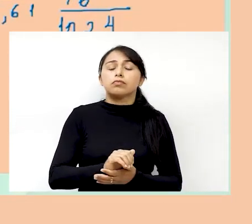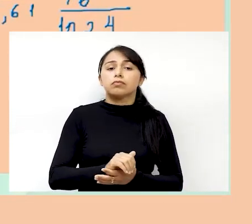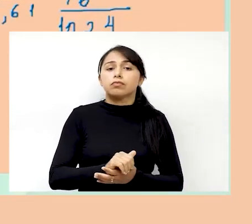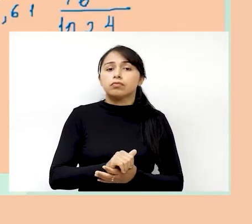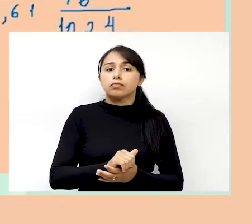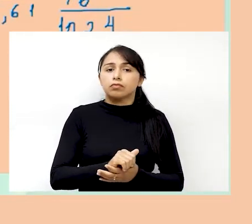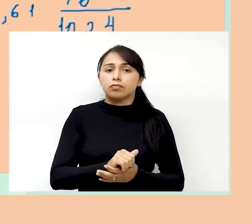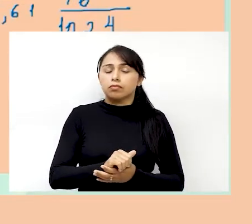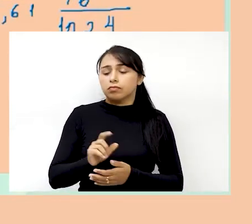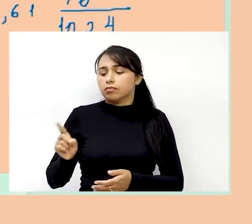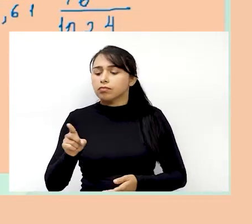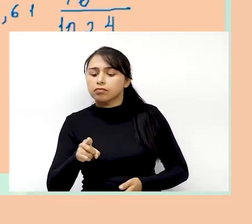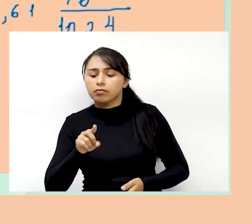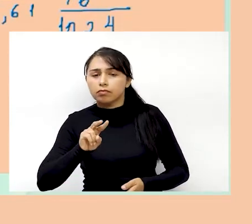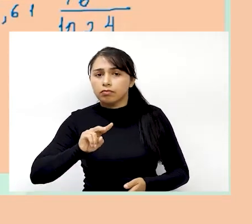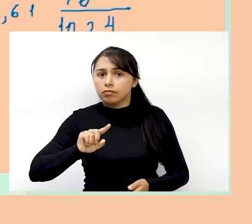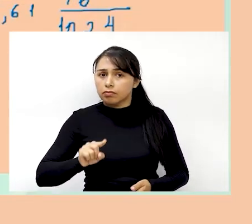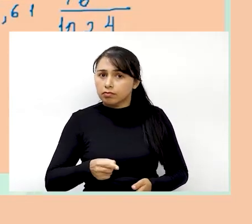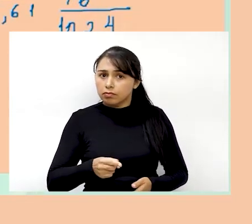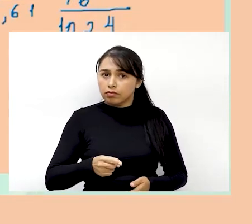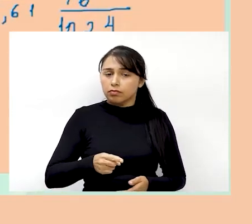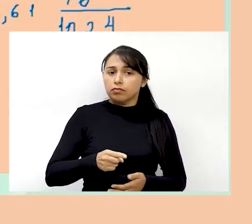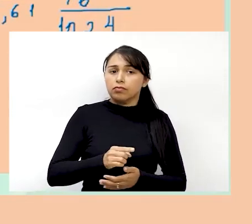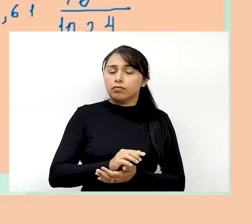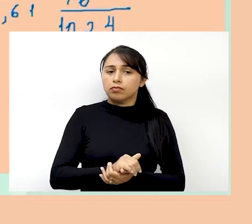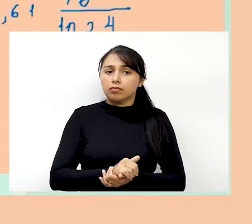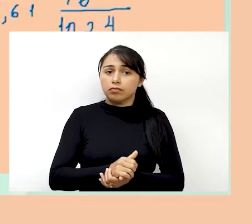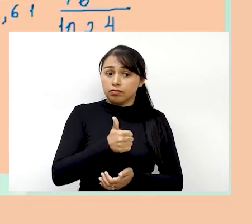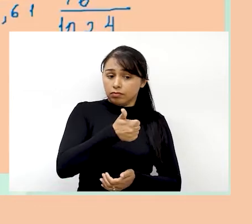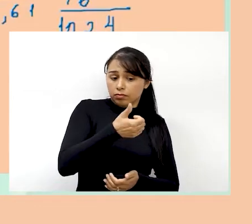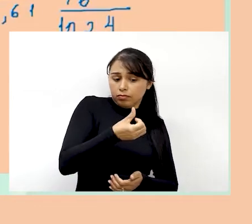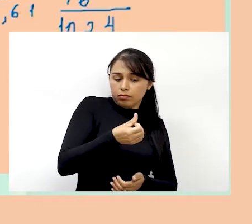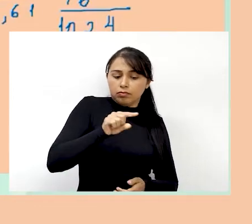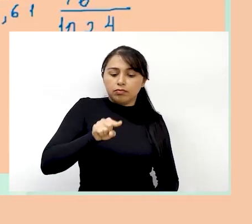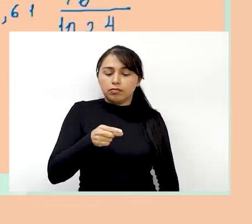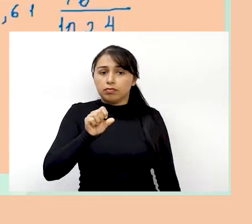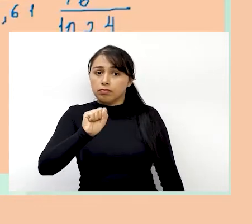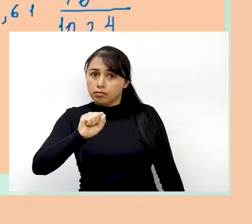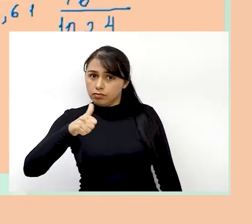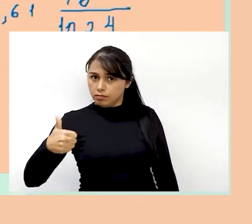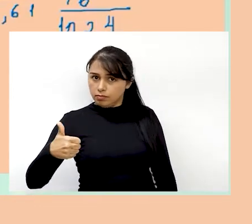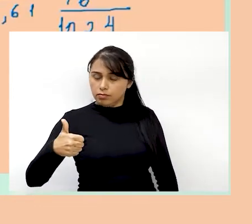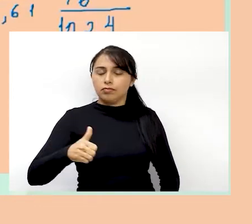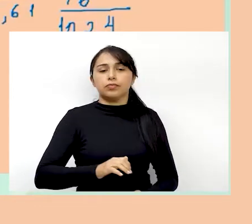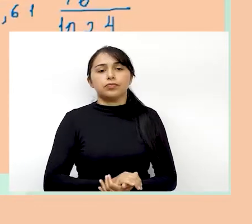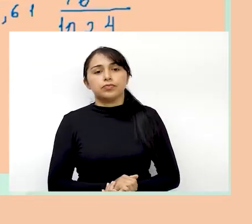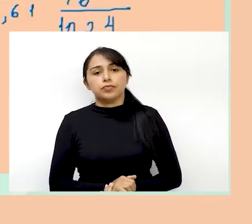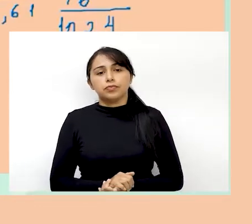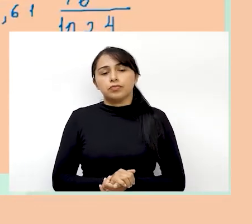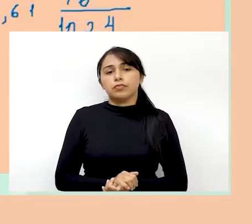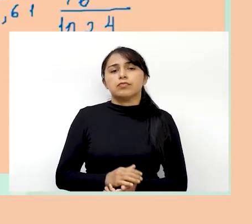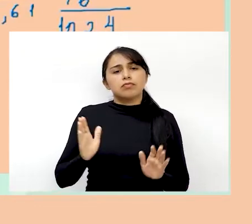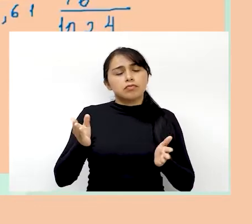casas depois da vírgula, 16,81, já chegou bem próximo aí. Vamos ver o 4,2, né?